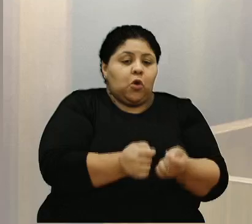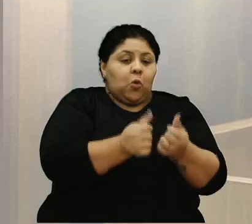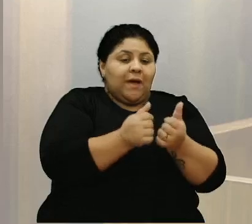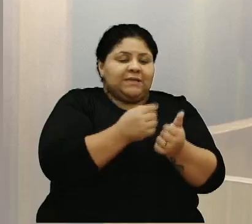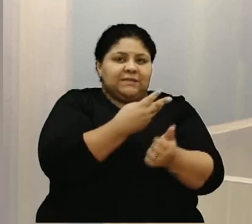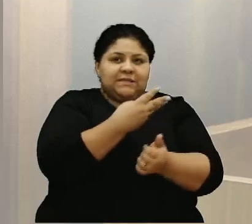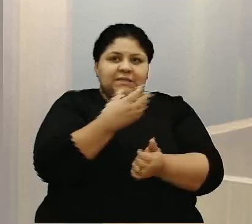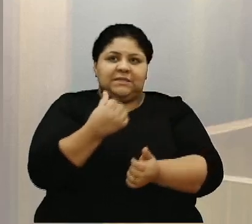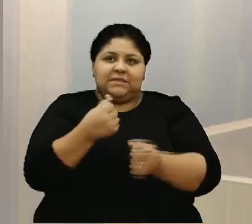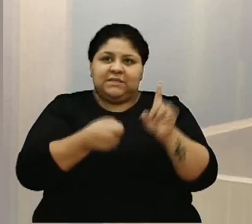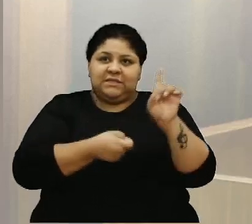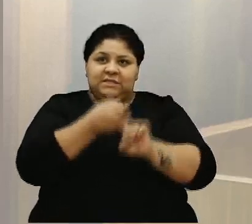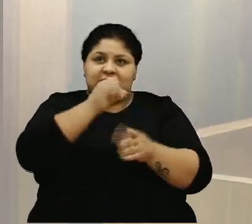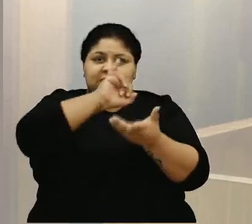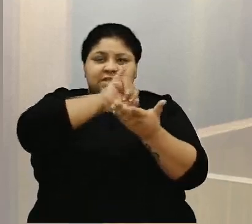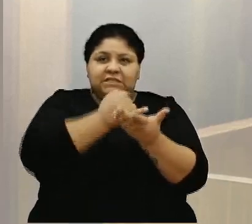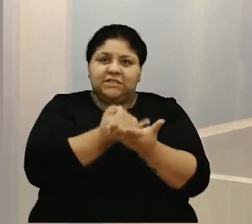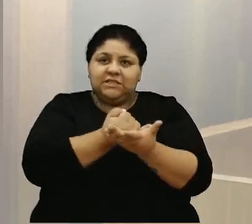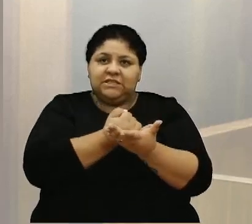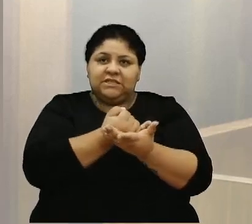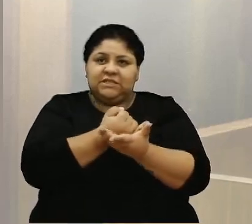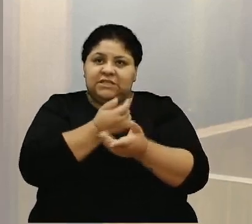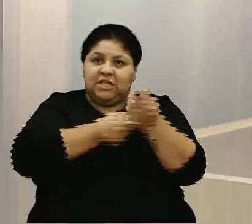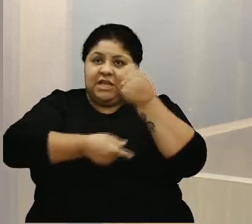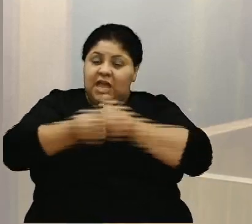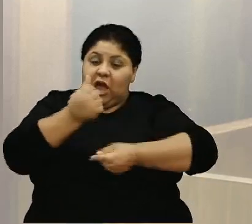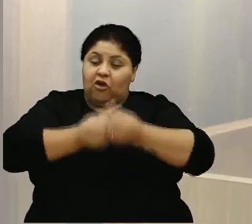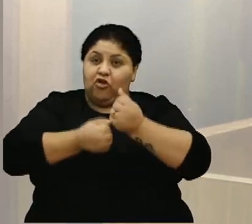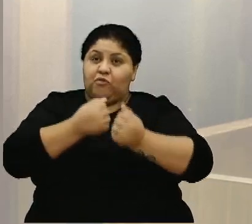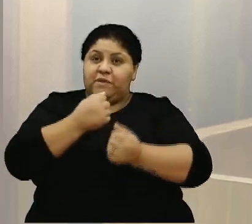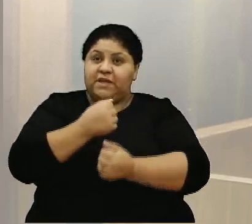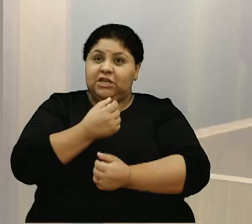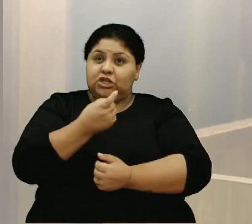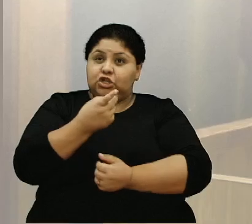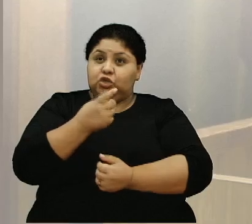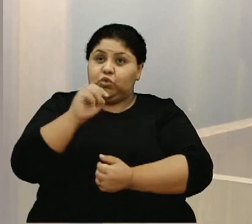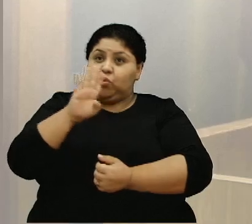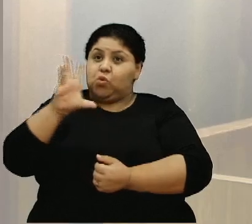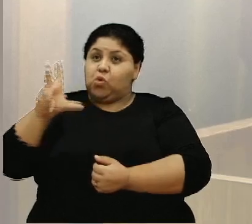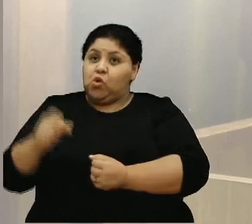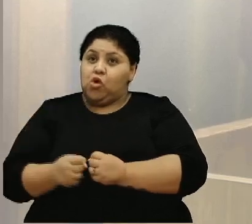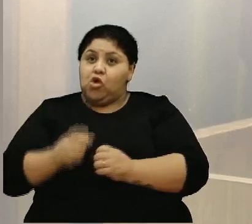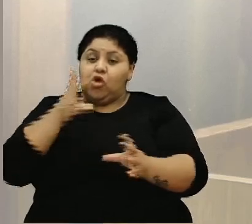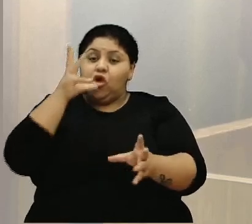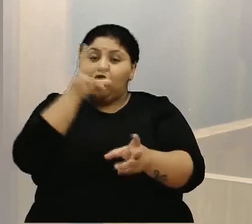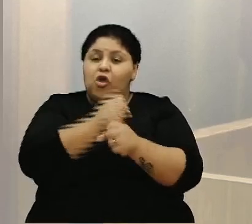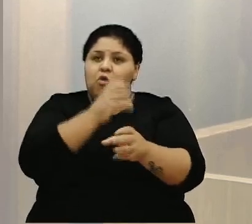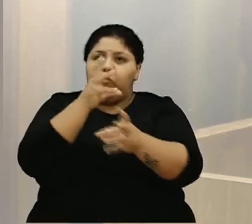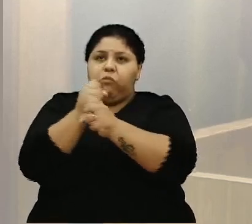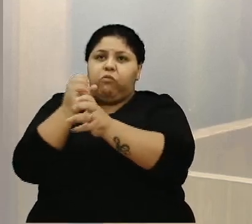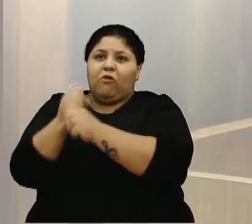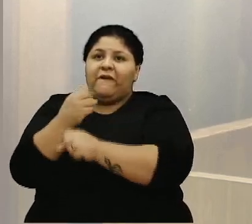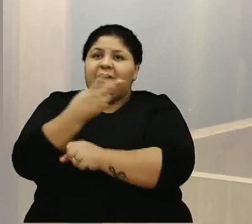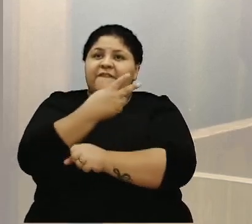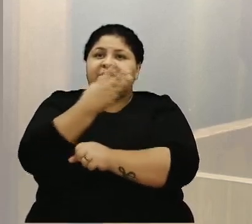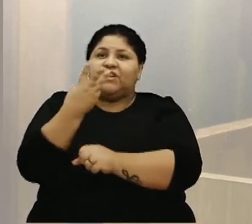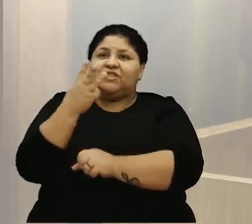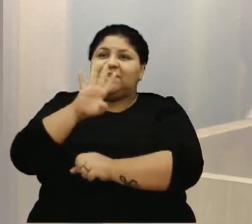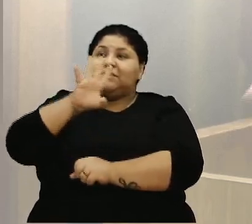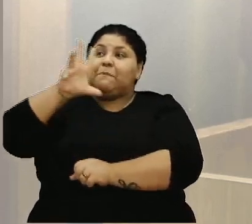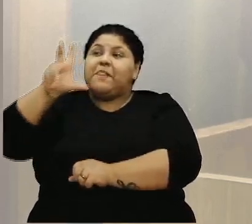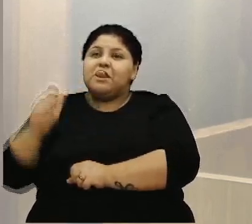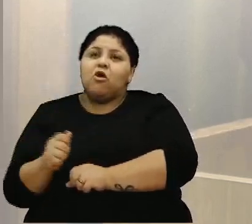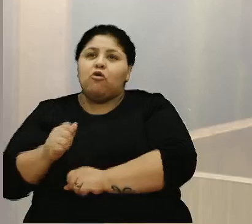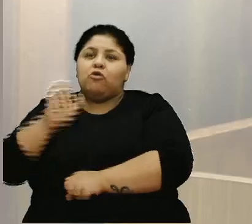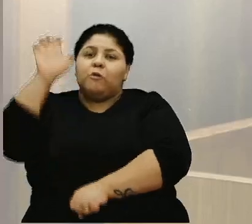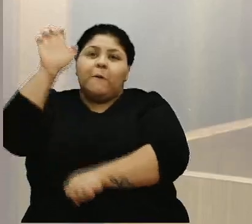juros, que trouxe a economia de 12 bilhões, somando assim uma economia de 23 bilhões para o Estado,